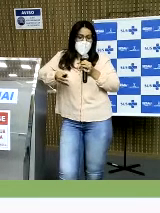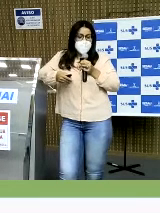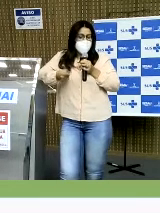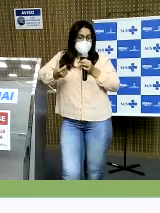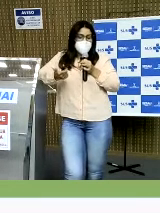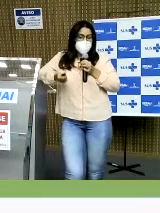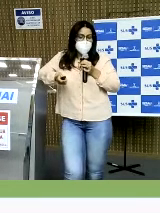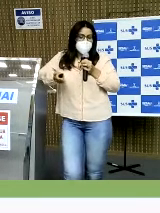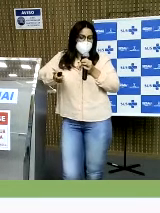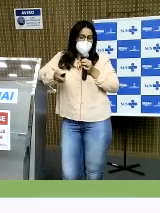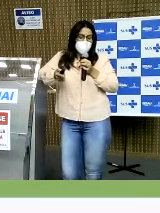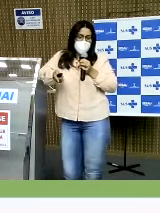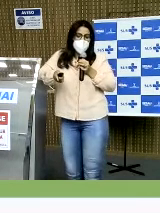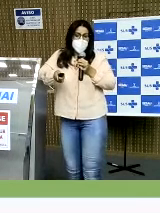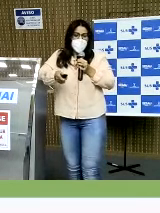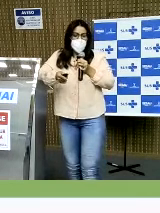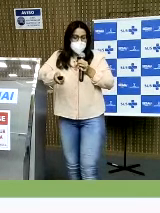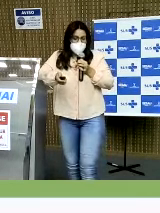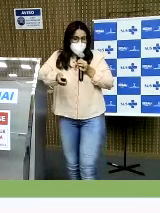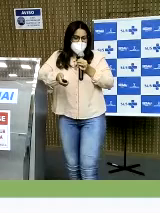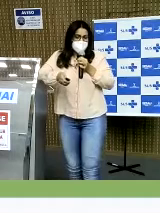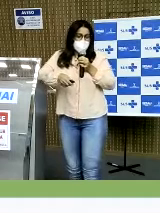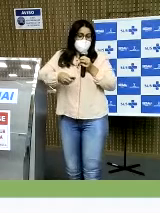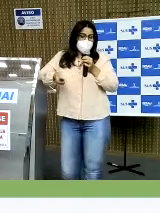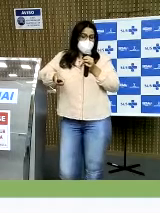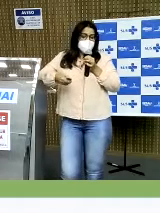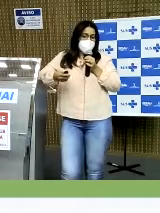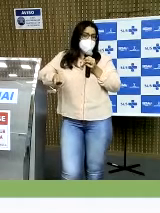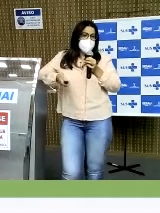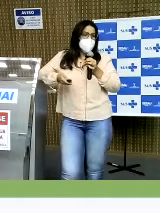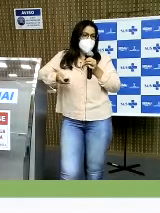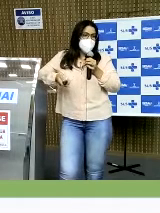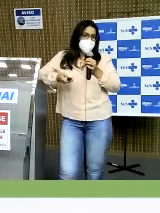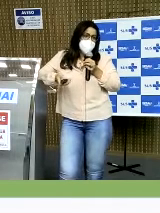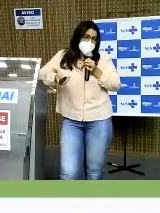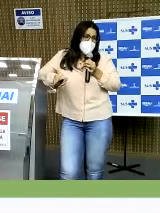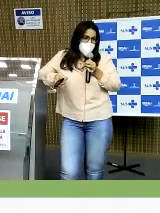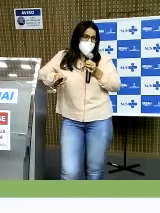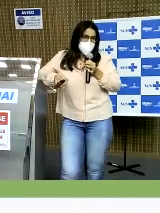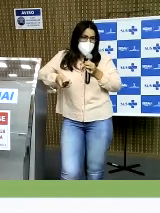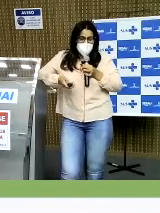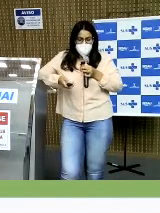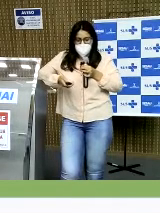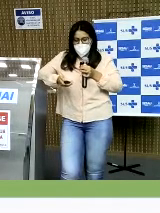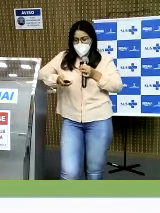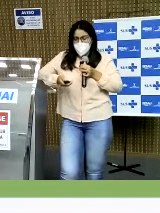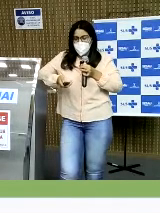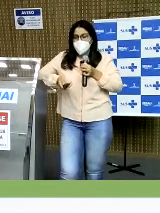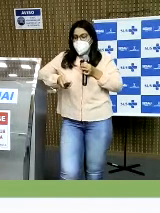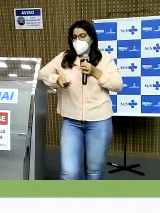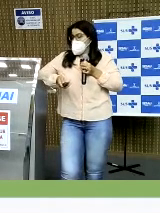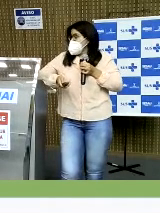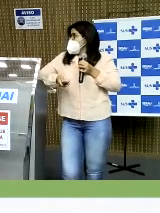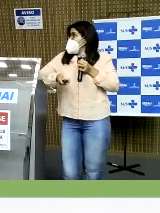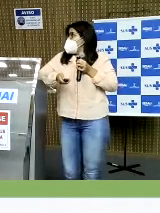nascer. Então, eu até estava discutindo quando a gente foi montar o seminário com a gerente que a gente não tem esse hábito de visitar a puérpera, né? E muitas